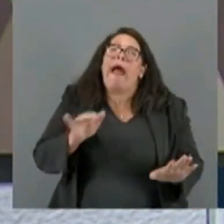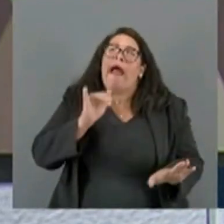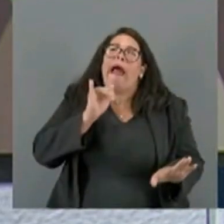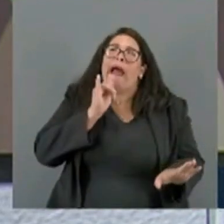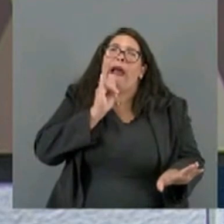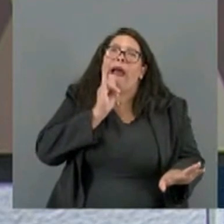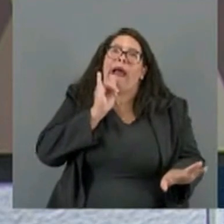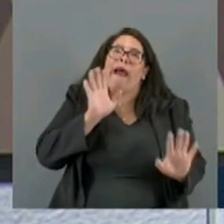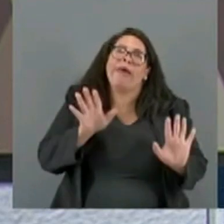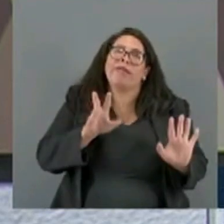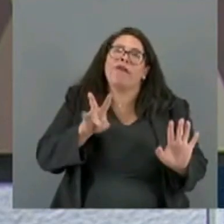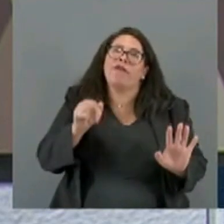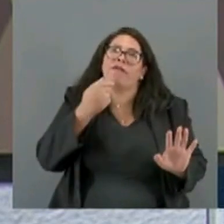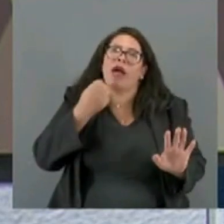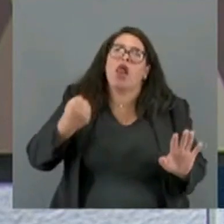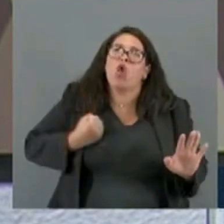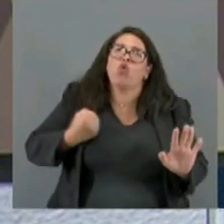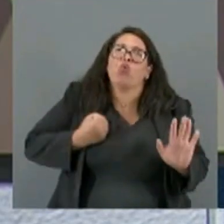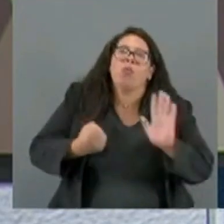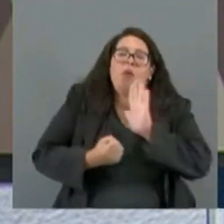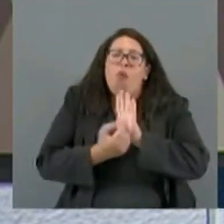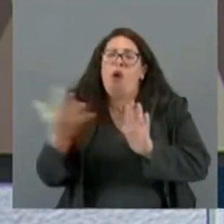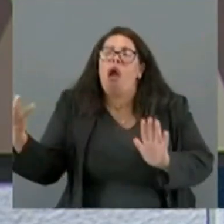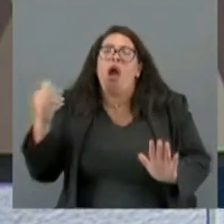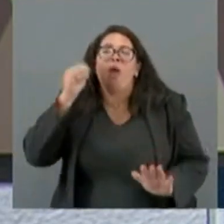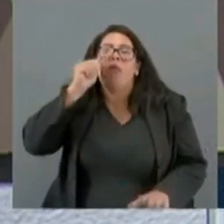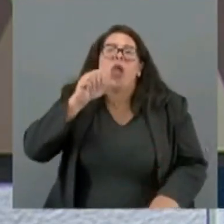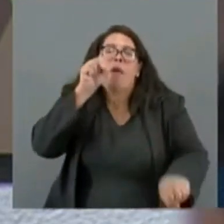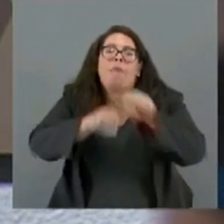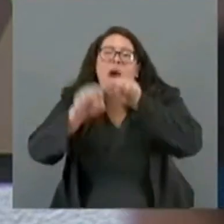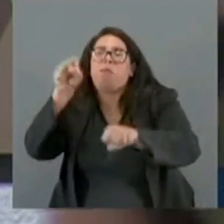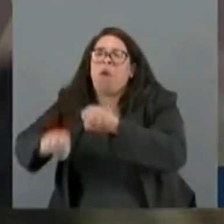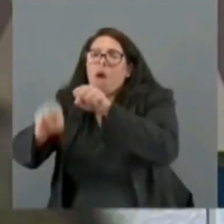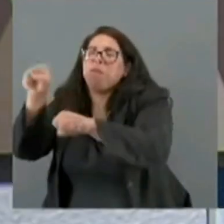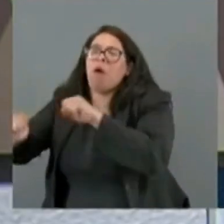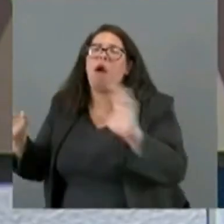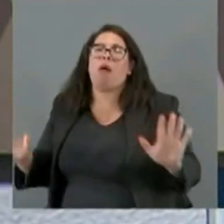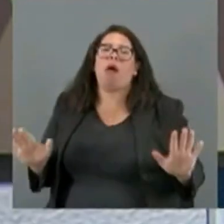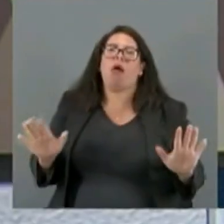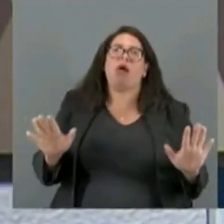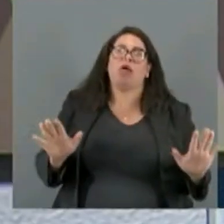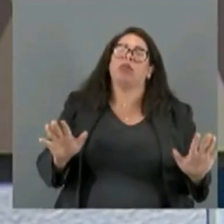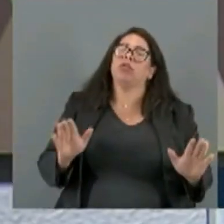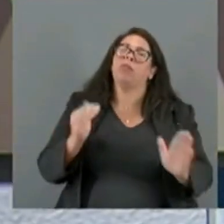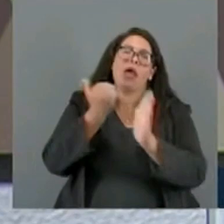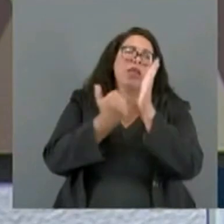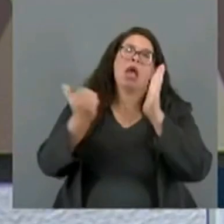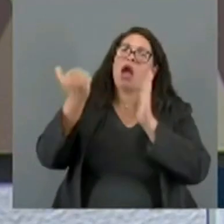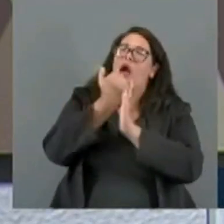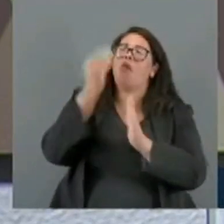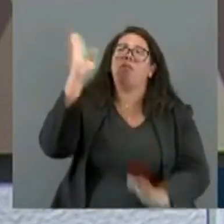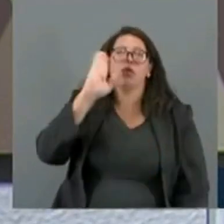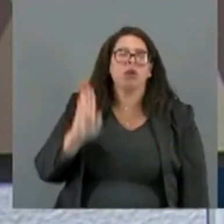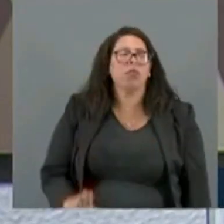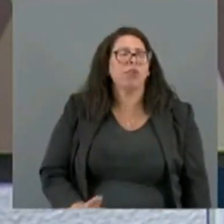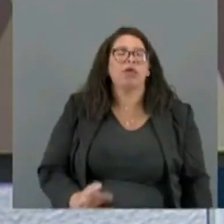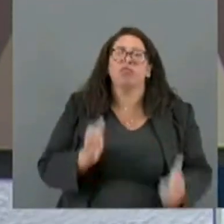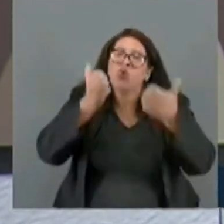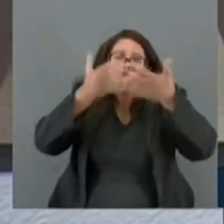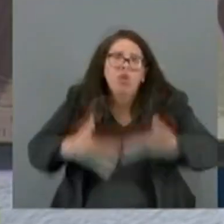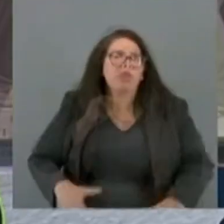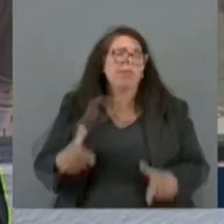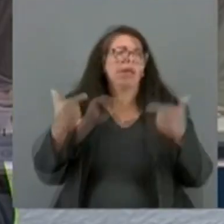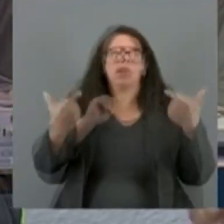alguma o número de feminicídio duplicado o número de homicídios no Brasil. Obrigado, senhor presidente, pela